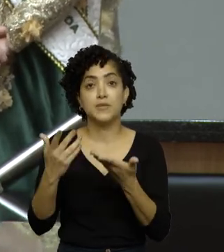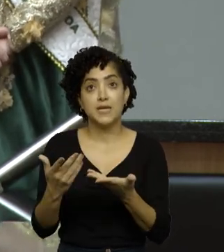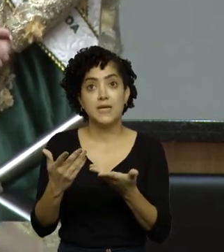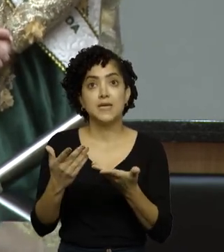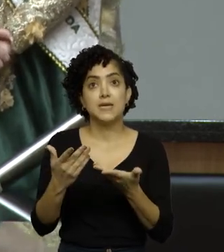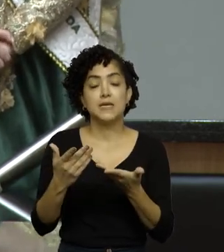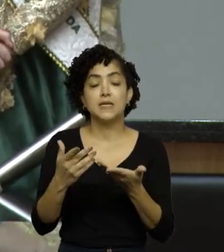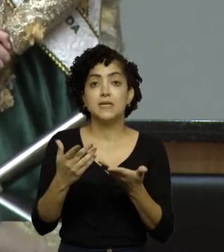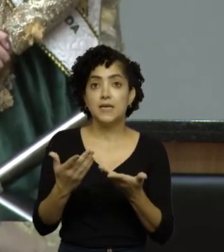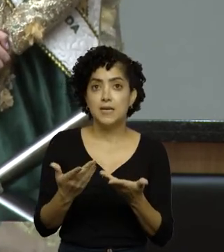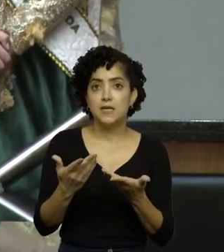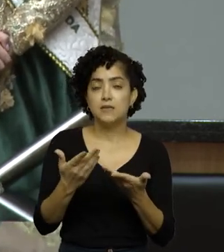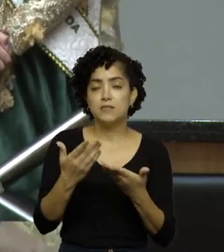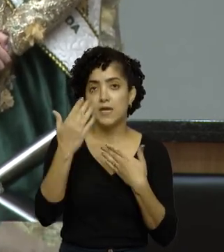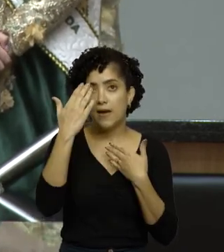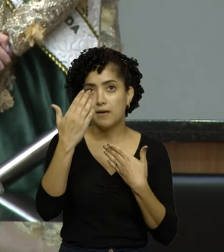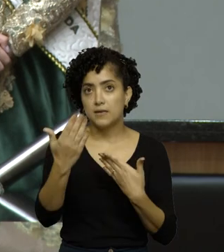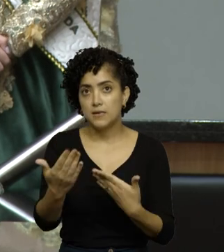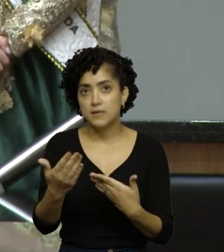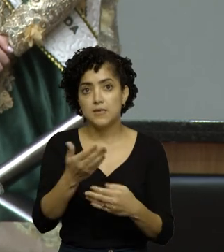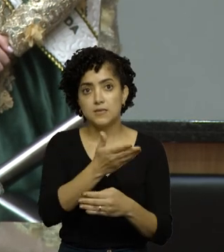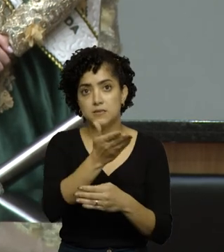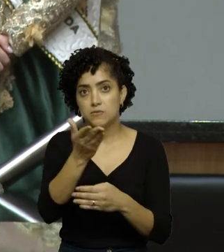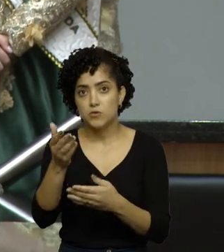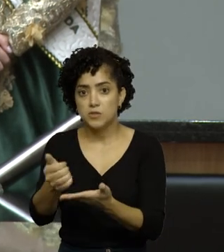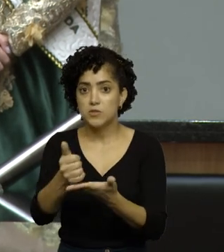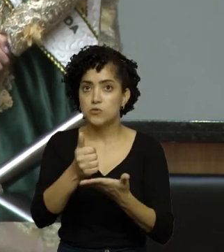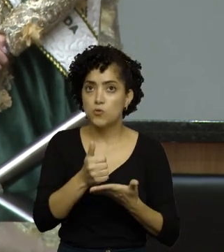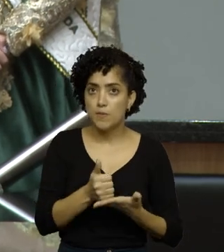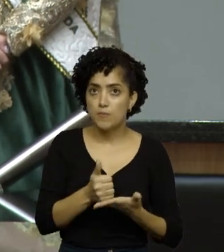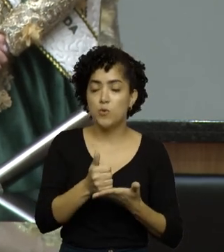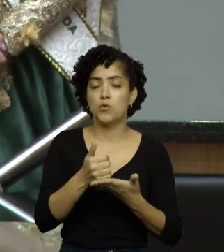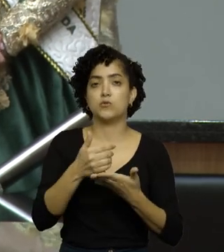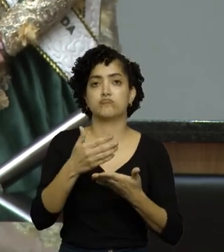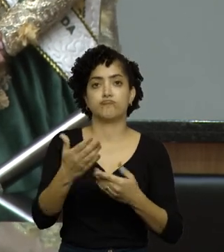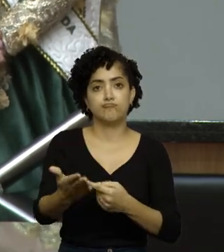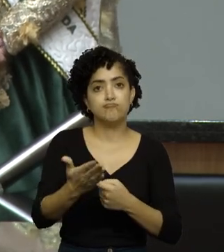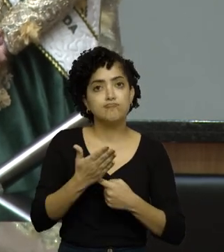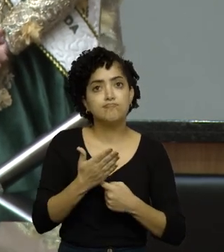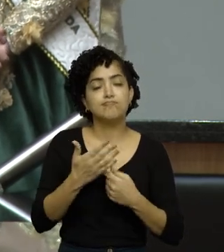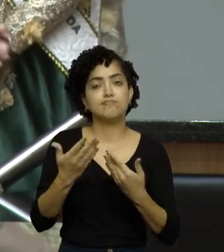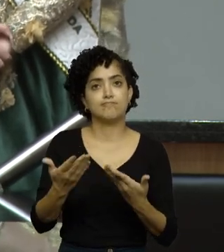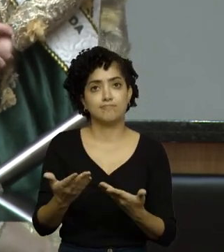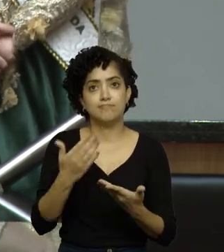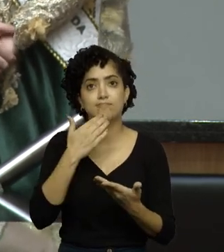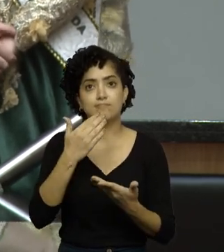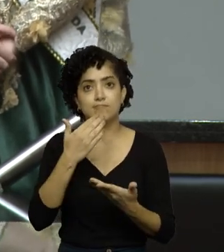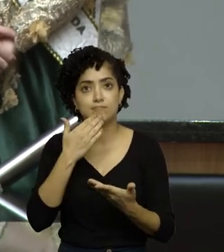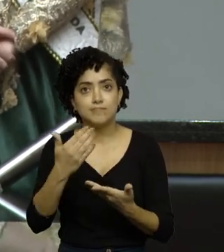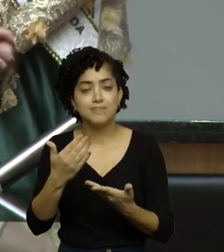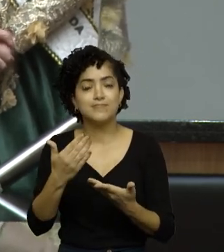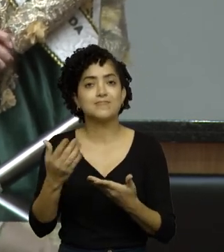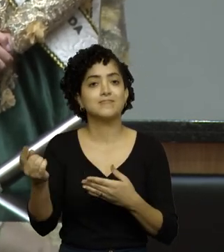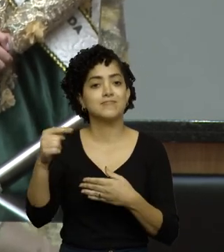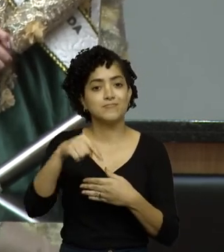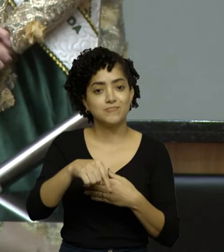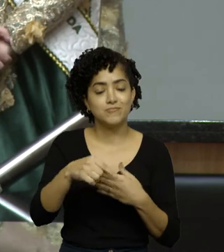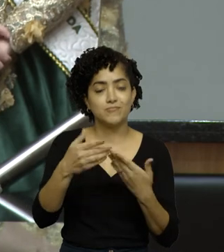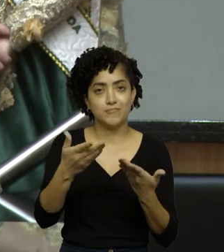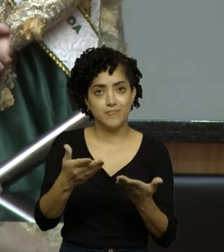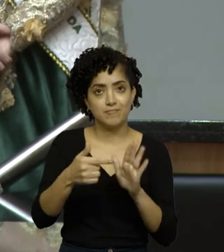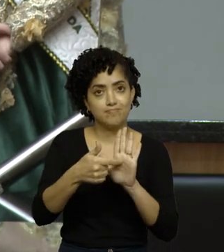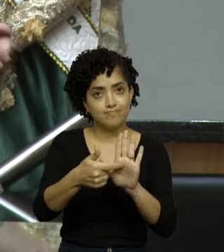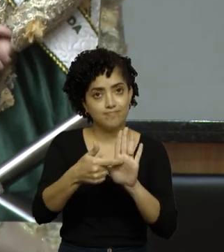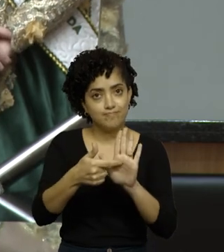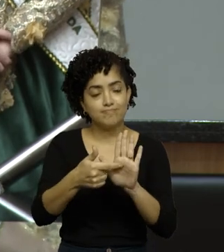muito, muito mesmo, a todos vocês que nos ajudam com os pedidos que trazemos a essa casa, que trazemos as demandas